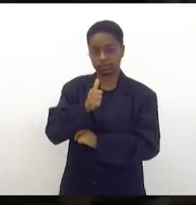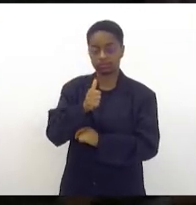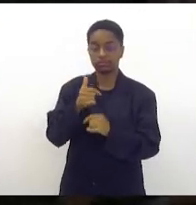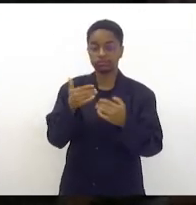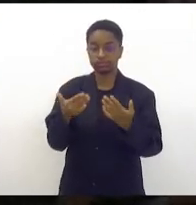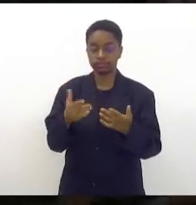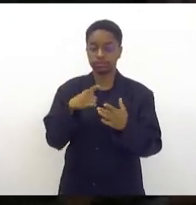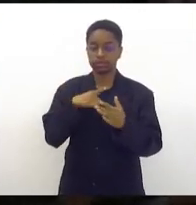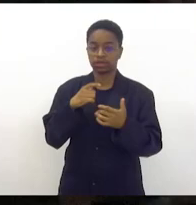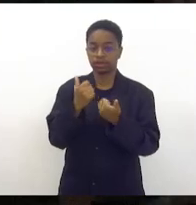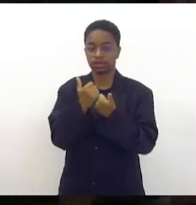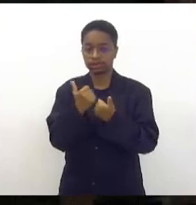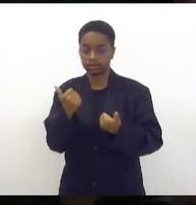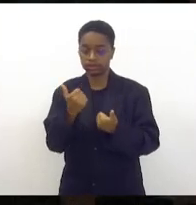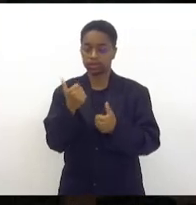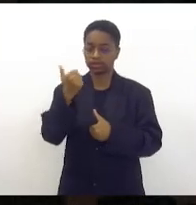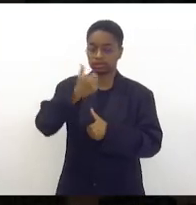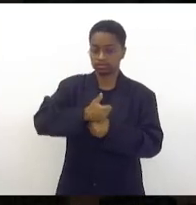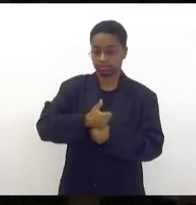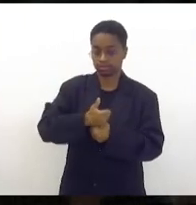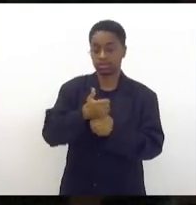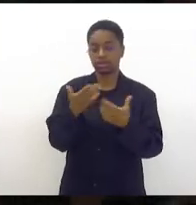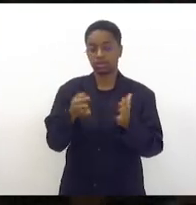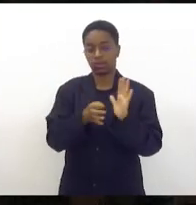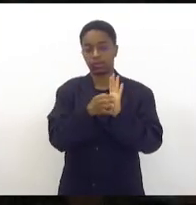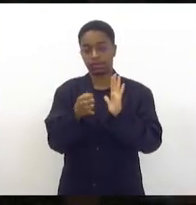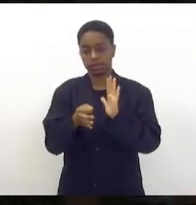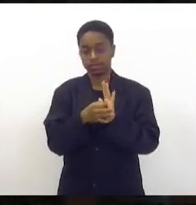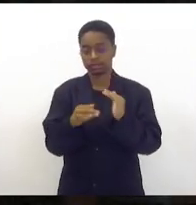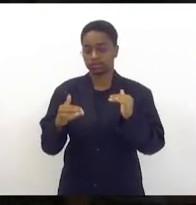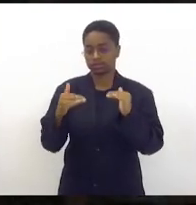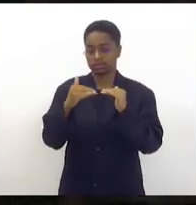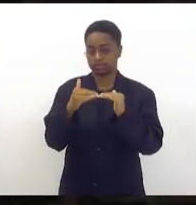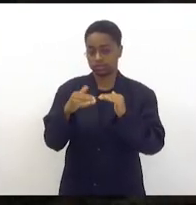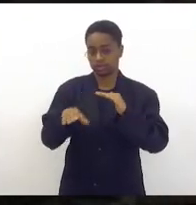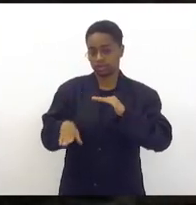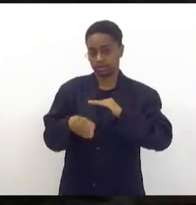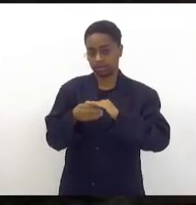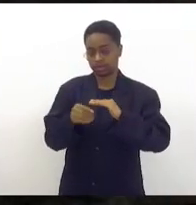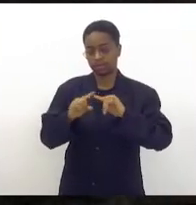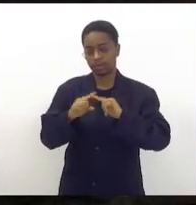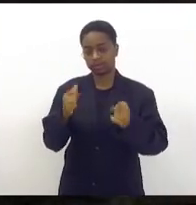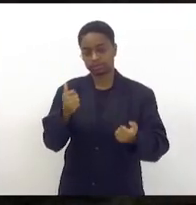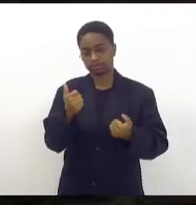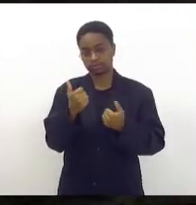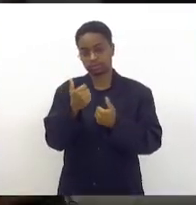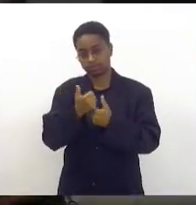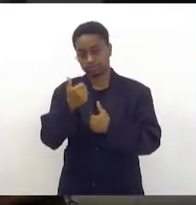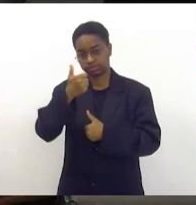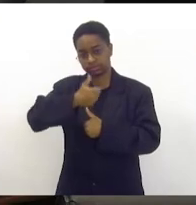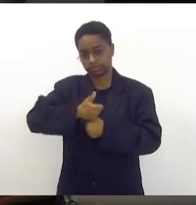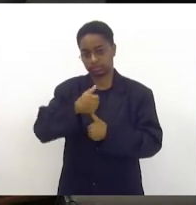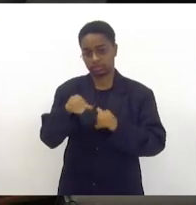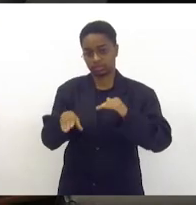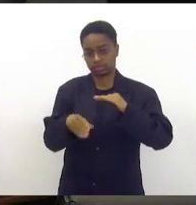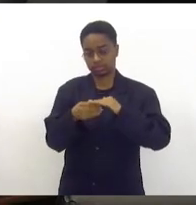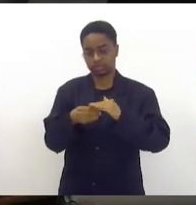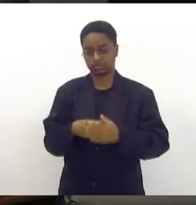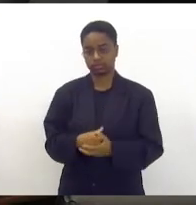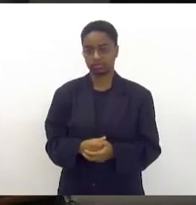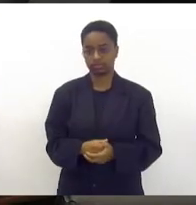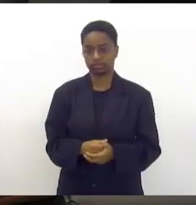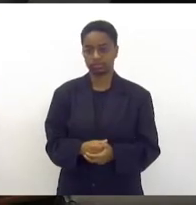uma subemenda à emenda. Então, o parecer é favorável à emenda com subemenda. Obrigado, presidente.